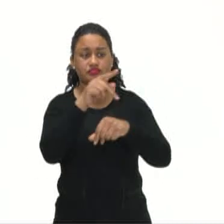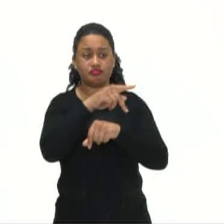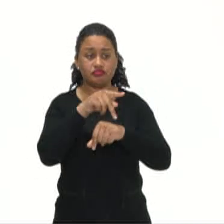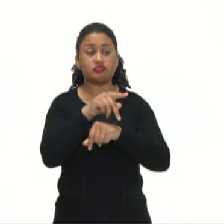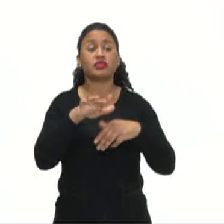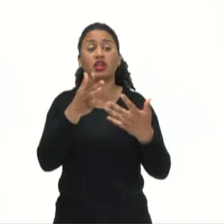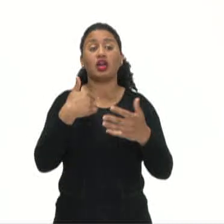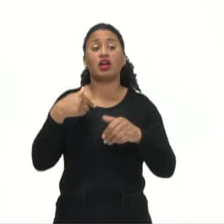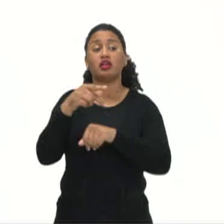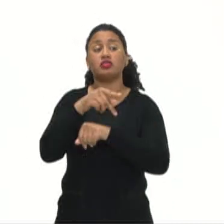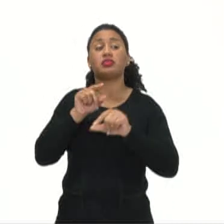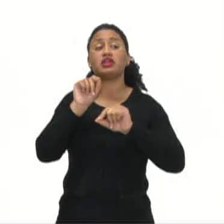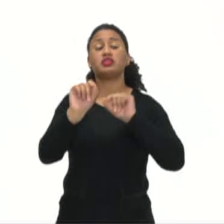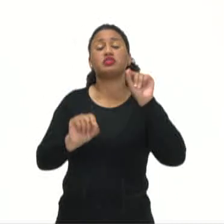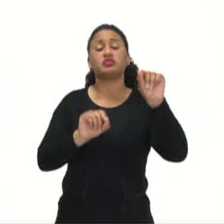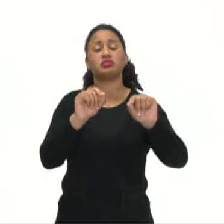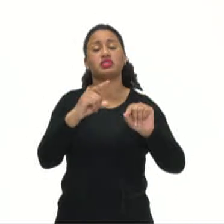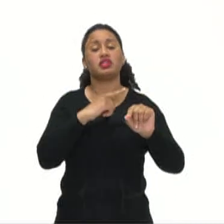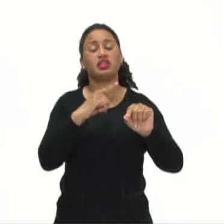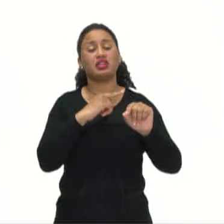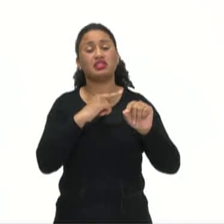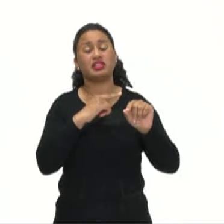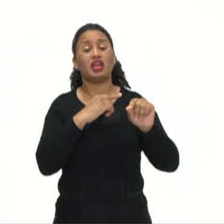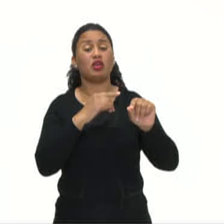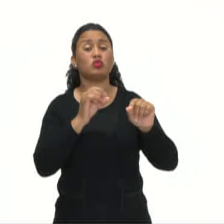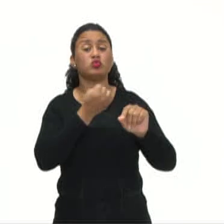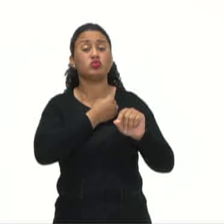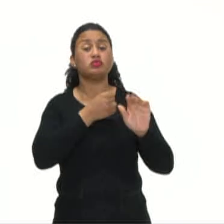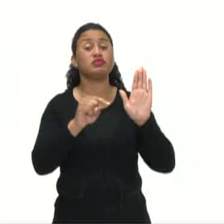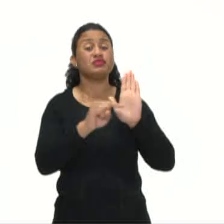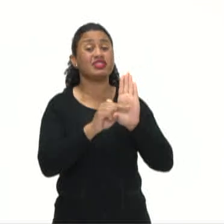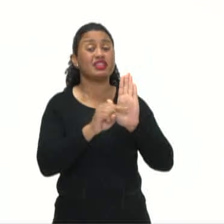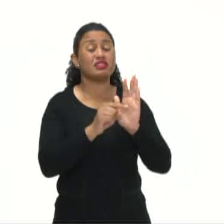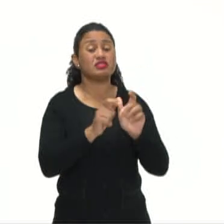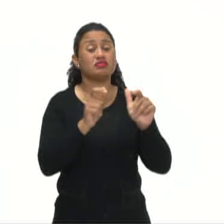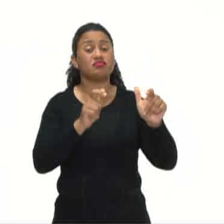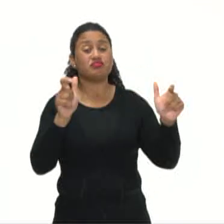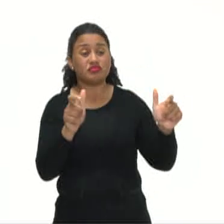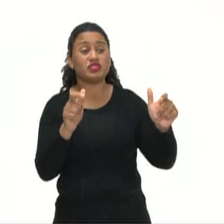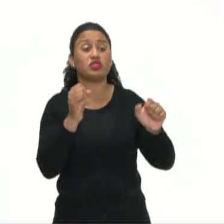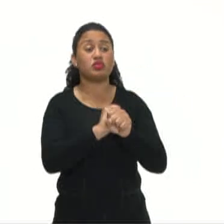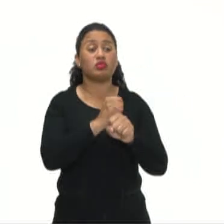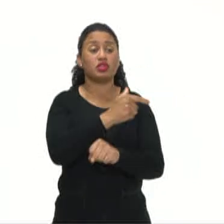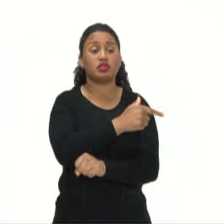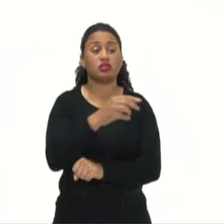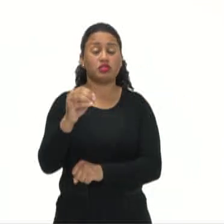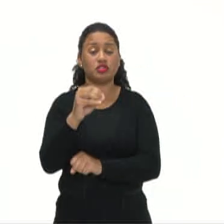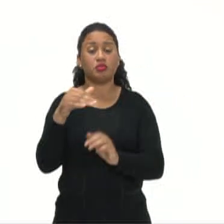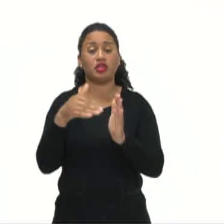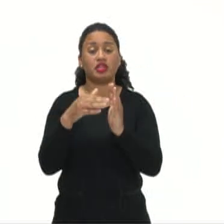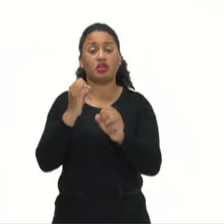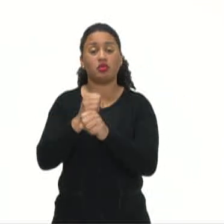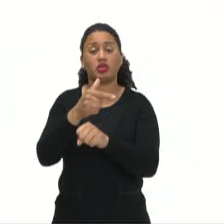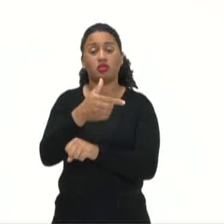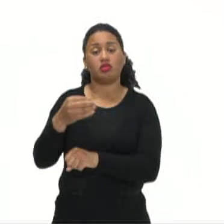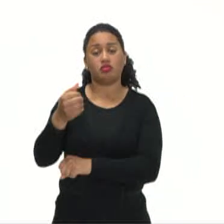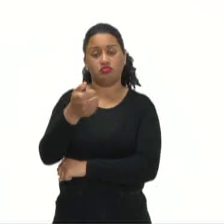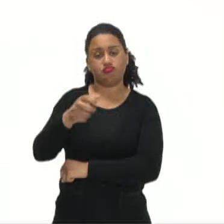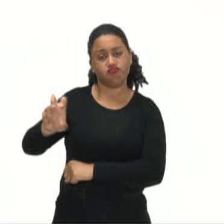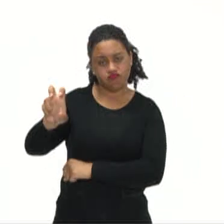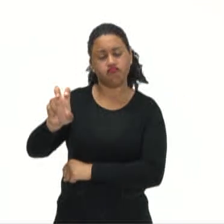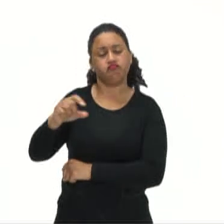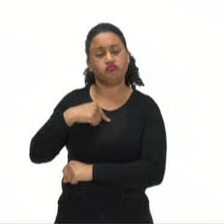os países que apresentam as taxas negativas de crescimento entre 2000 e 2015. Dentre as